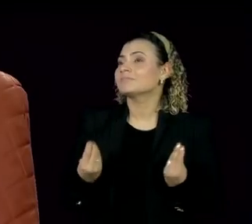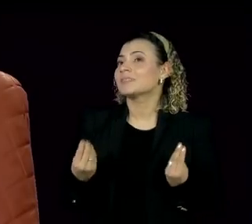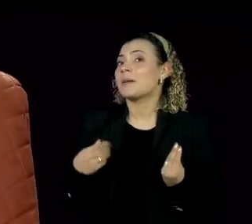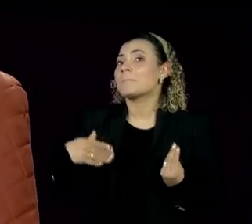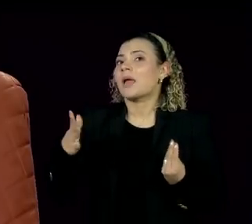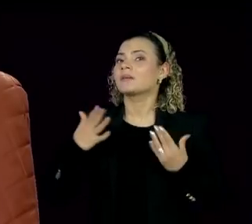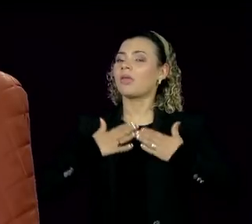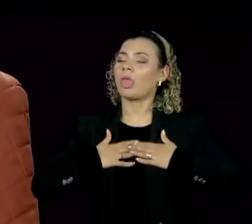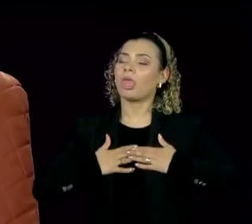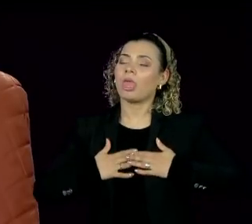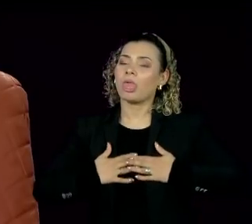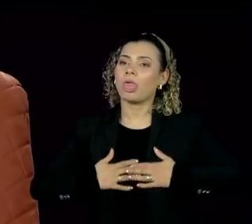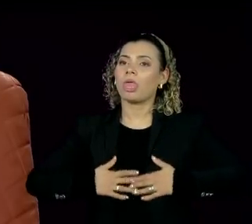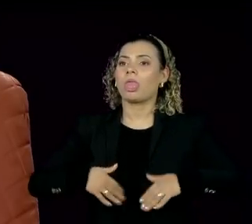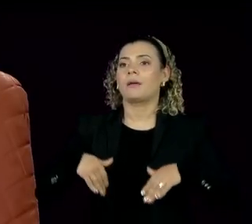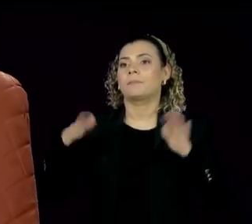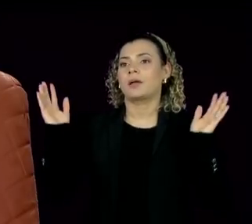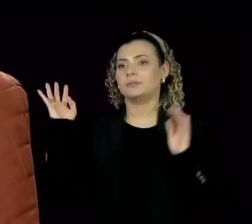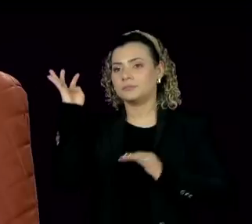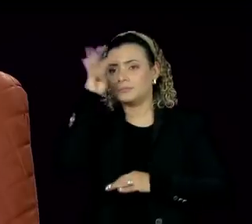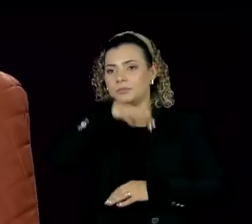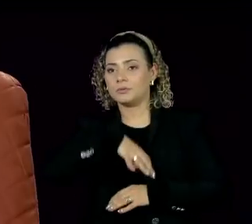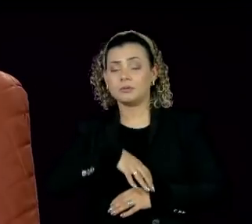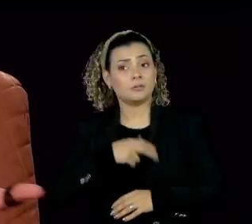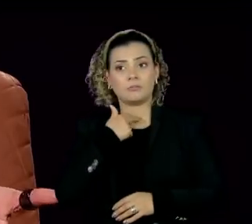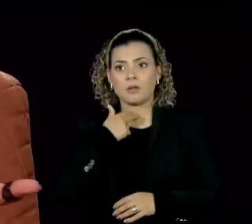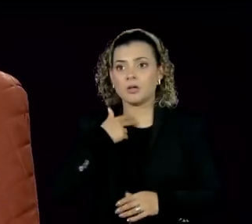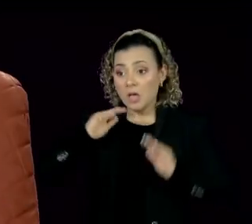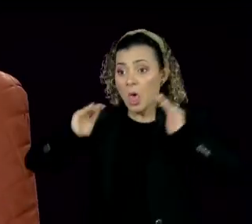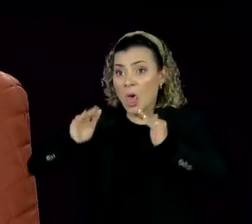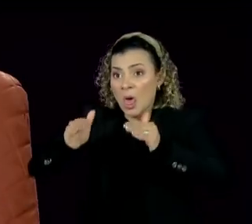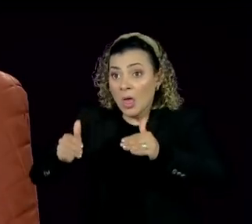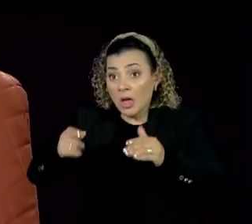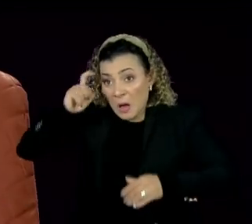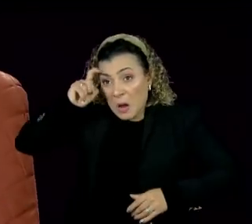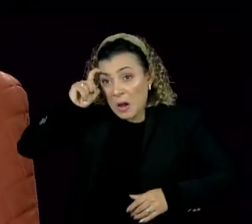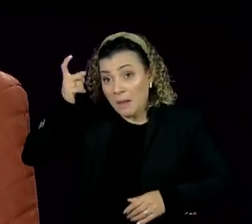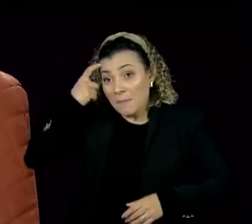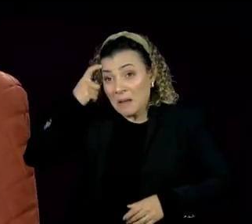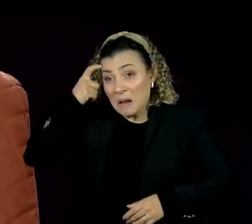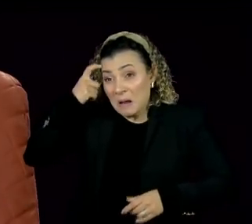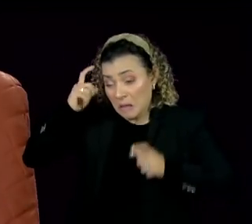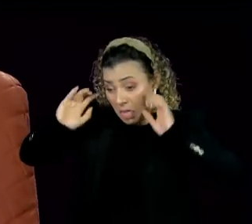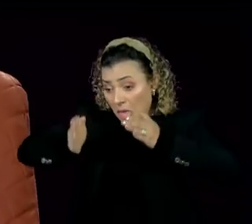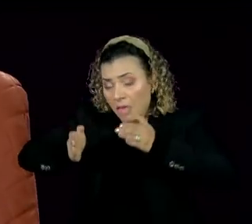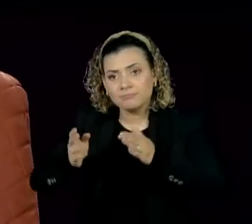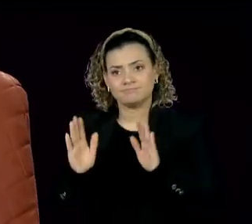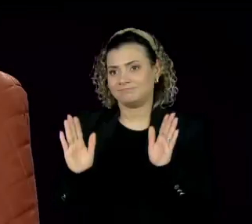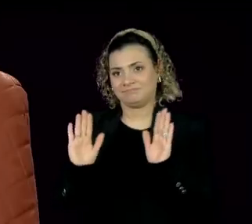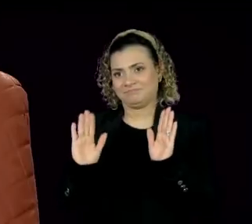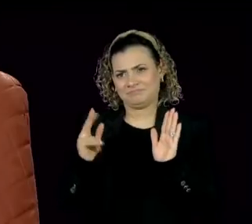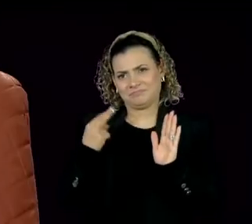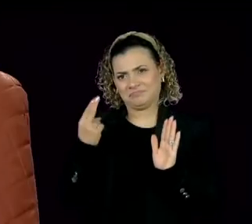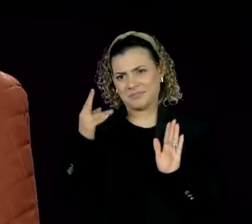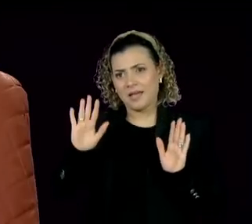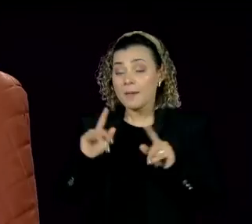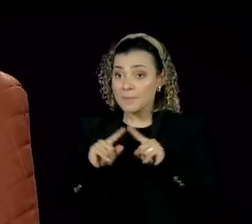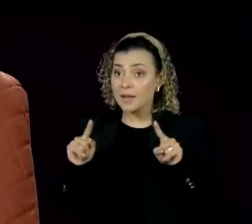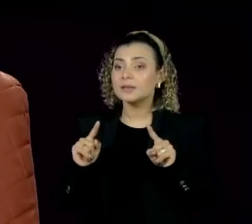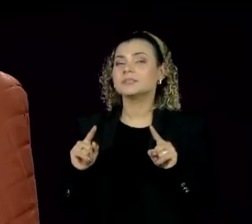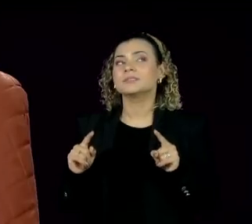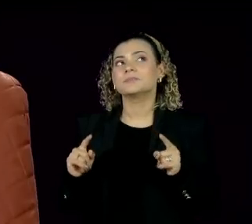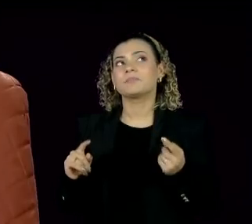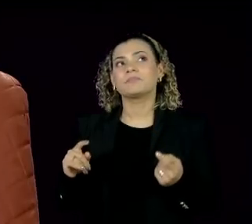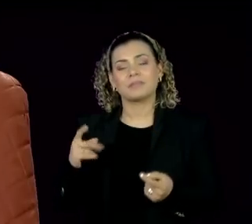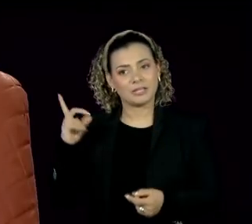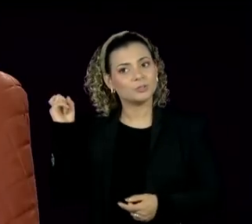mais relaxado também, né? Que a gente também não pode ficar morrendo por causa de uma coisa, né? De qualquer situação. Mas é